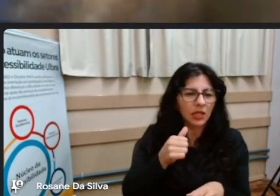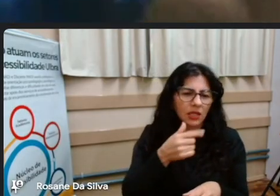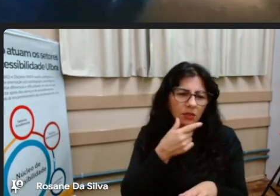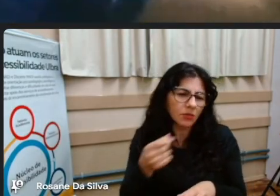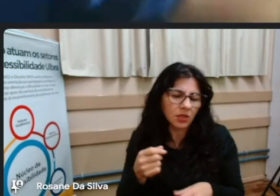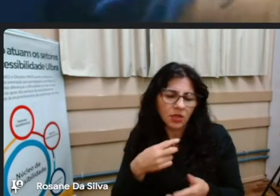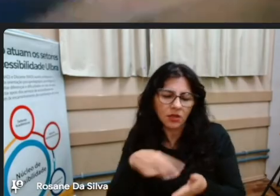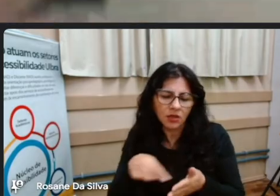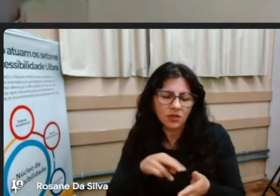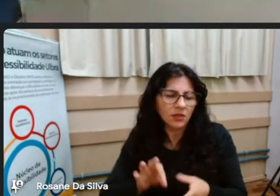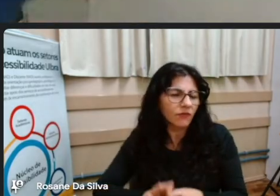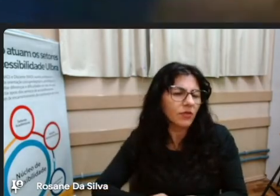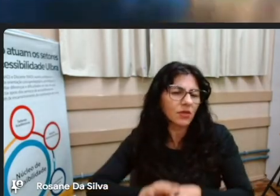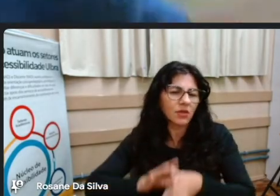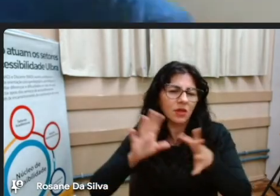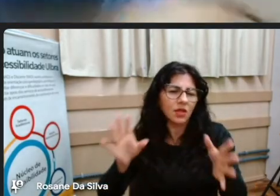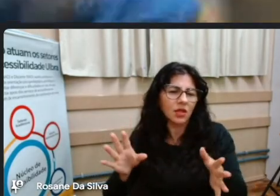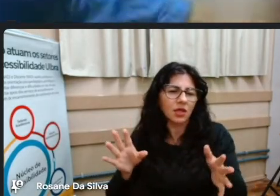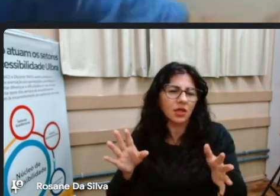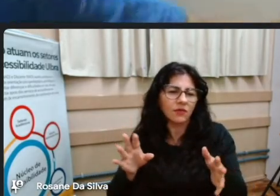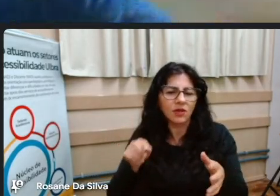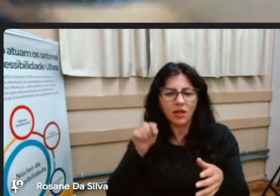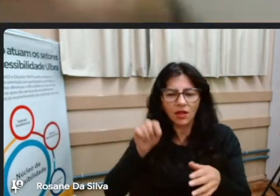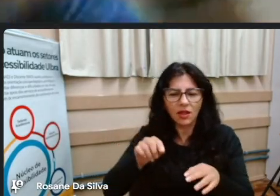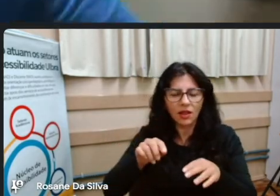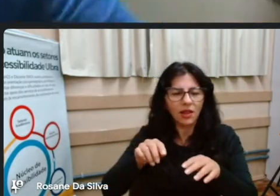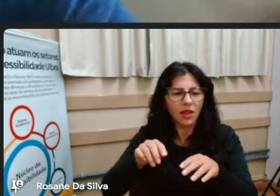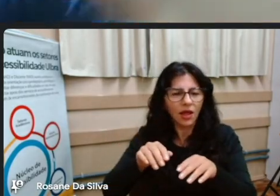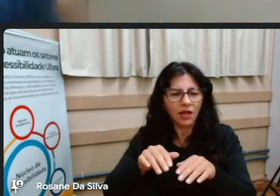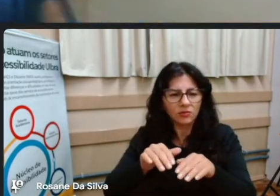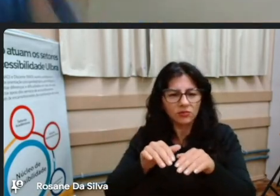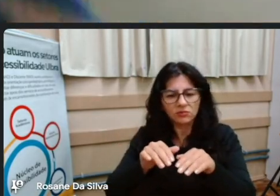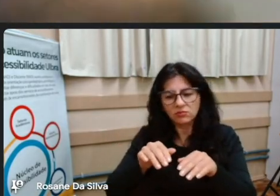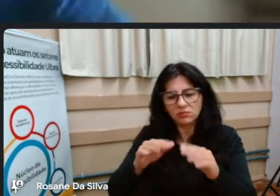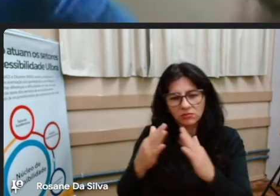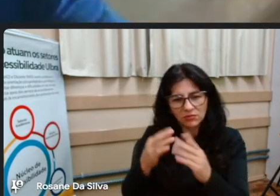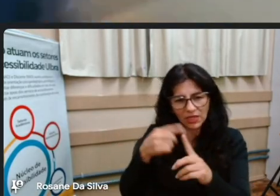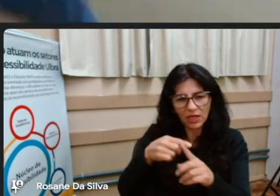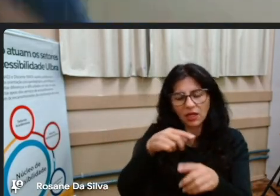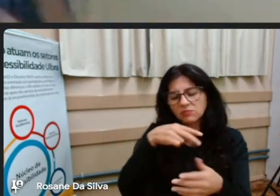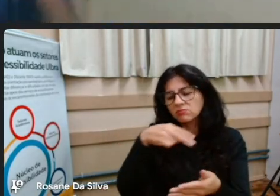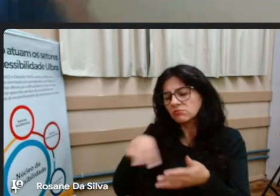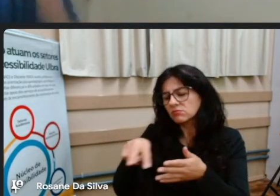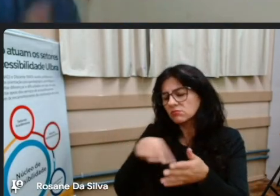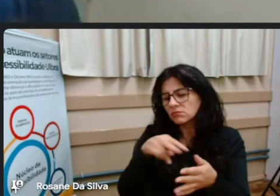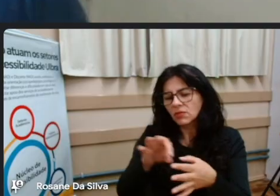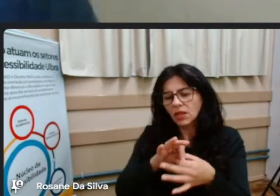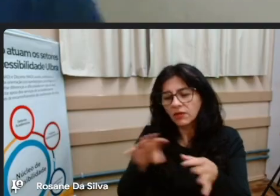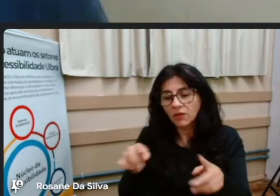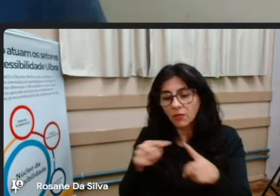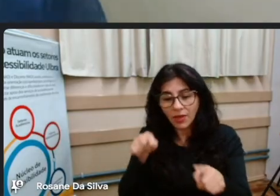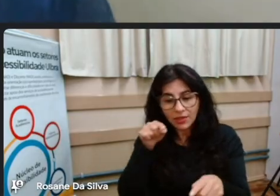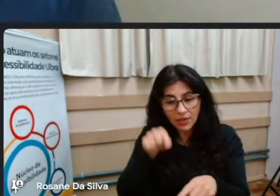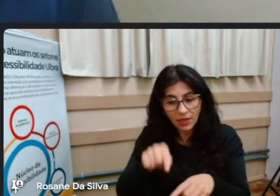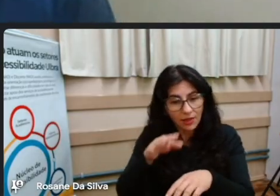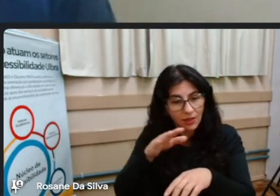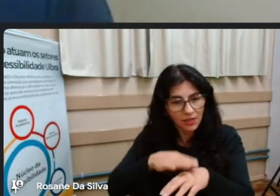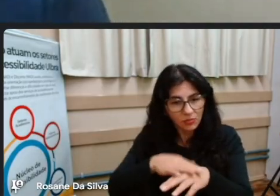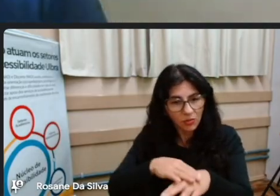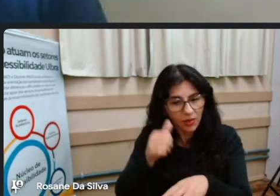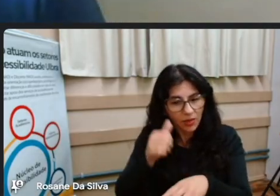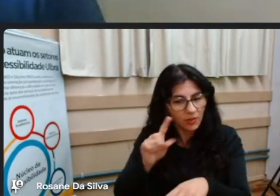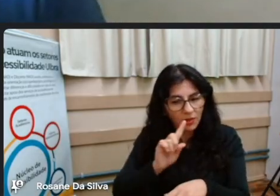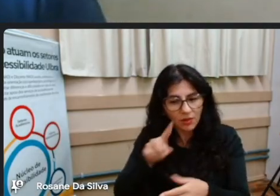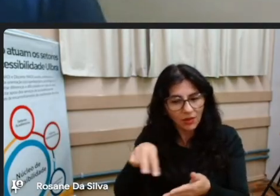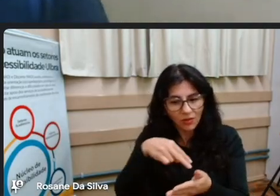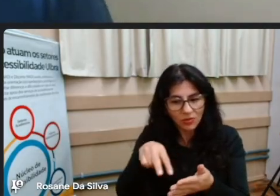e os Men e as meninas dançavam livremente no meio do do púlpito e no meio da do templo Só que nesse momento os meninos